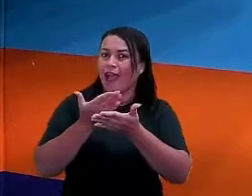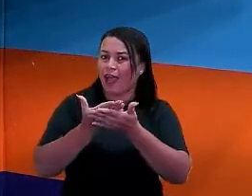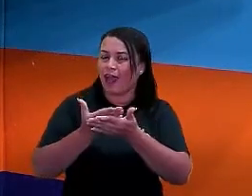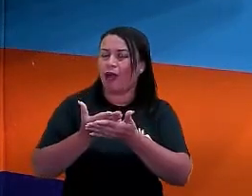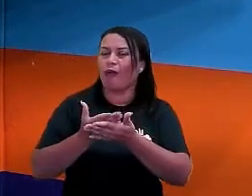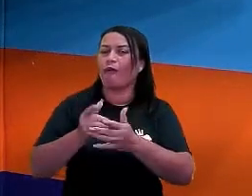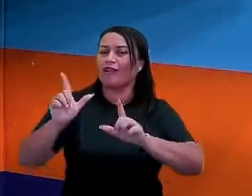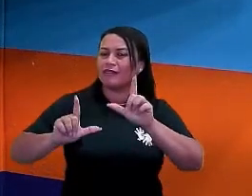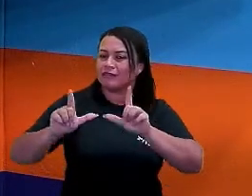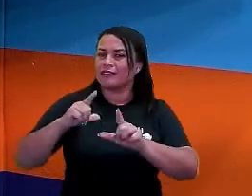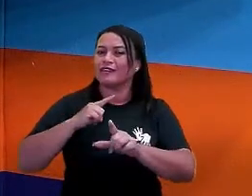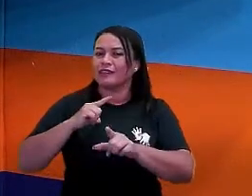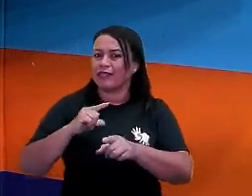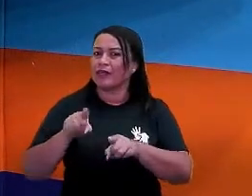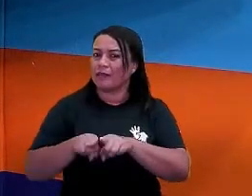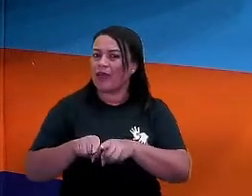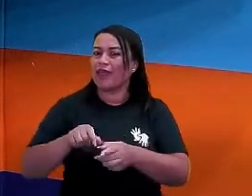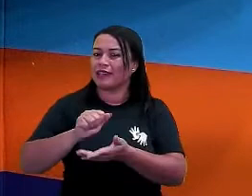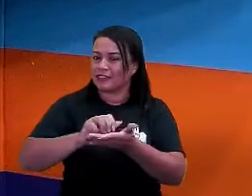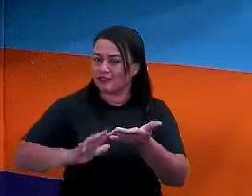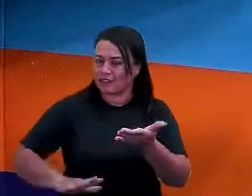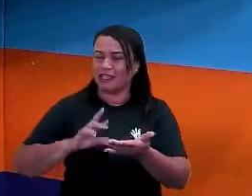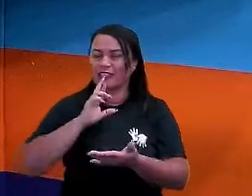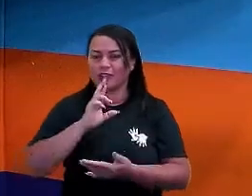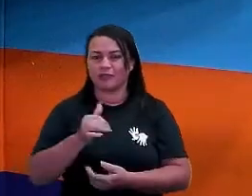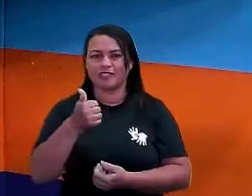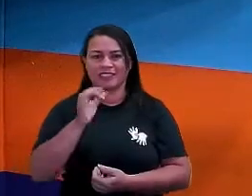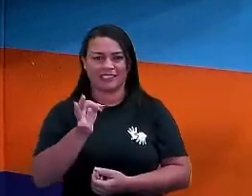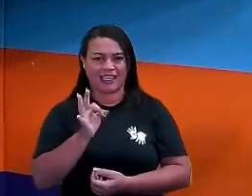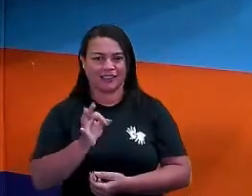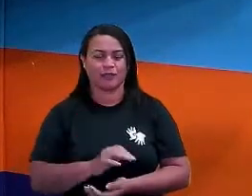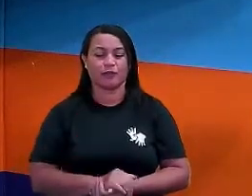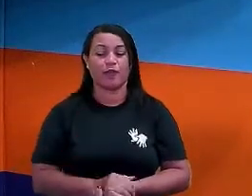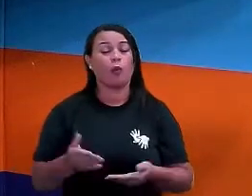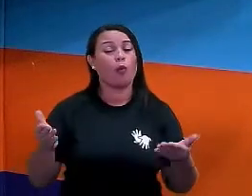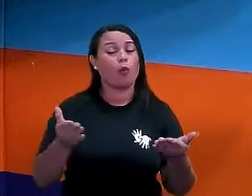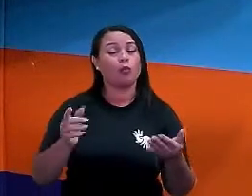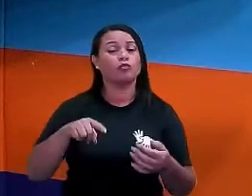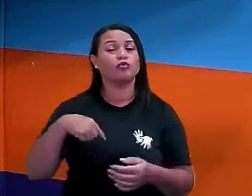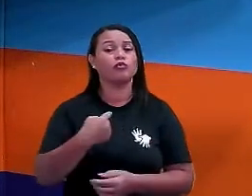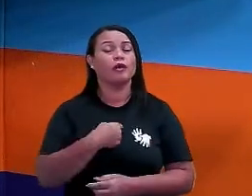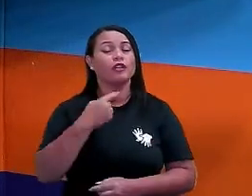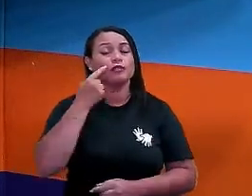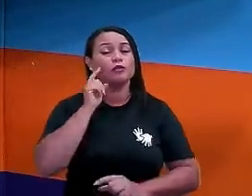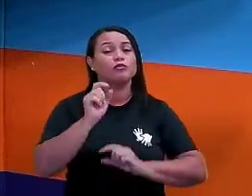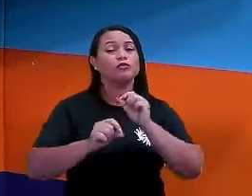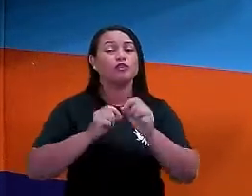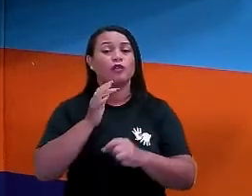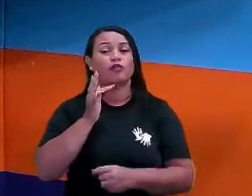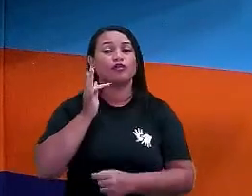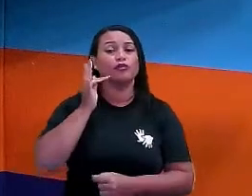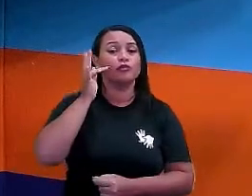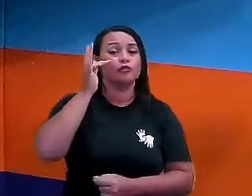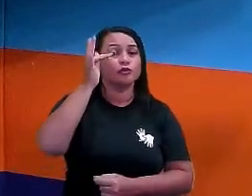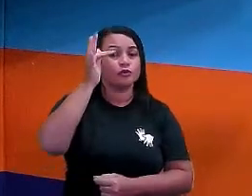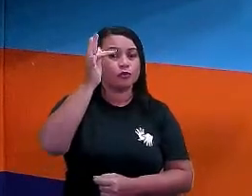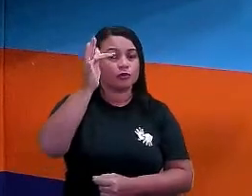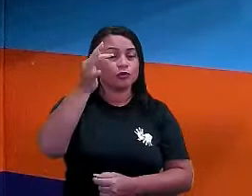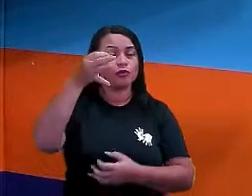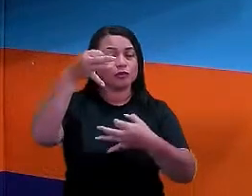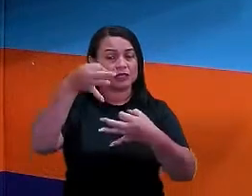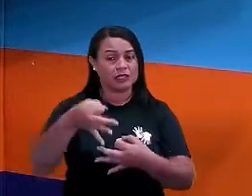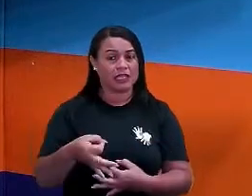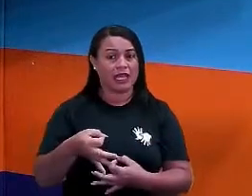para você poder imprimir. Tá certo? Então, gente, hoje a gente trabalhou com futuro. Futuro